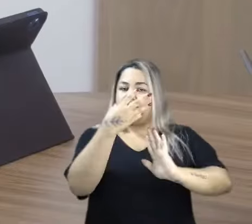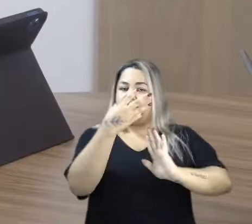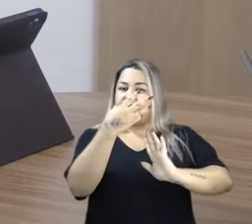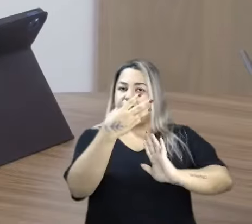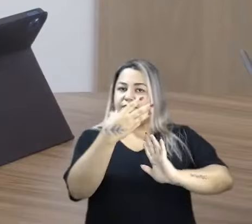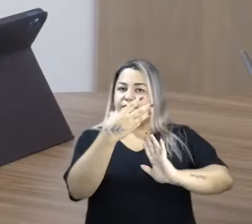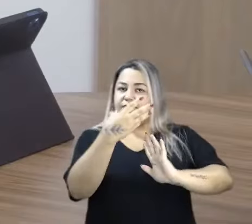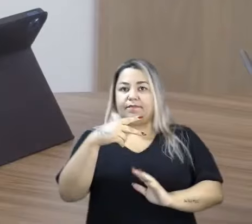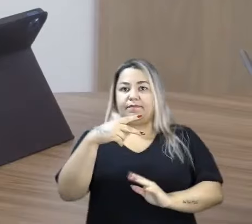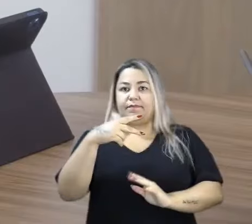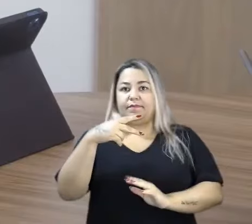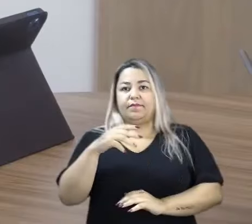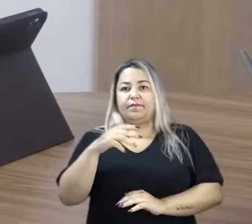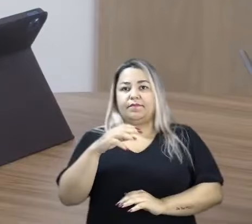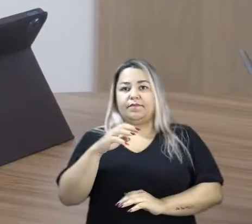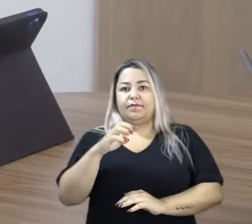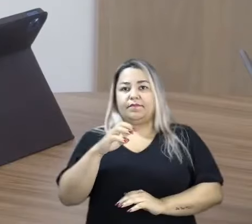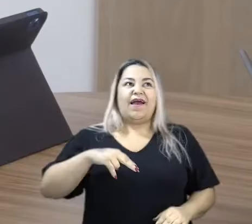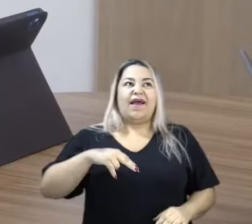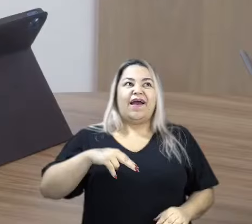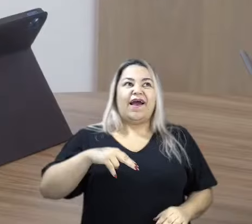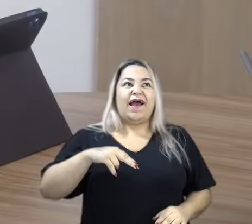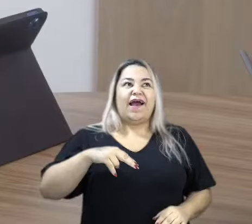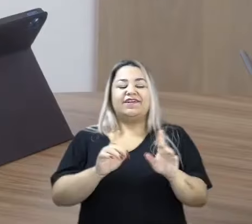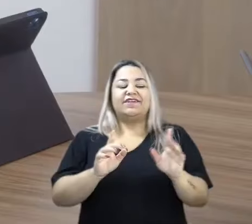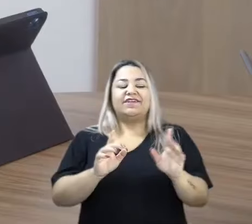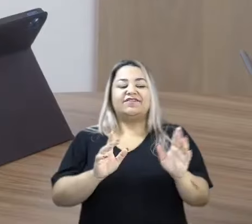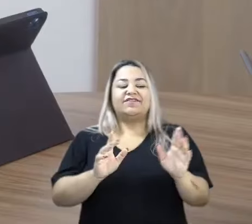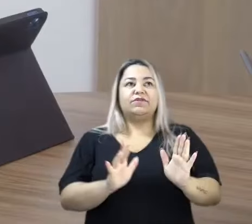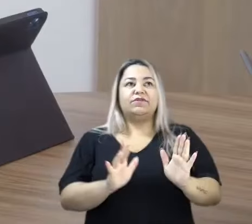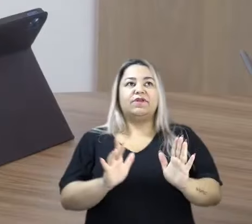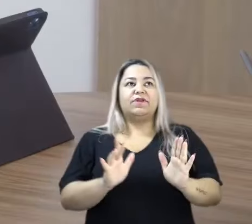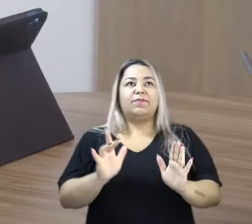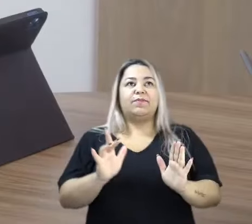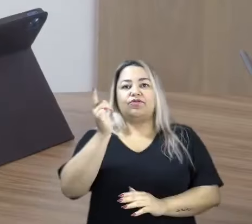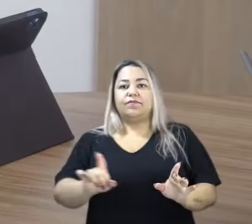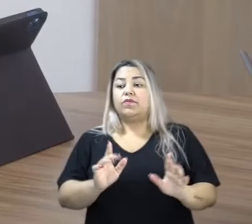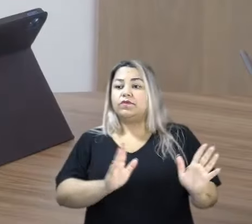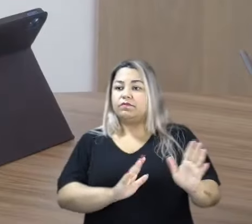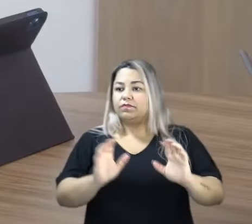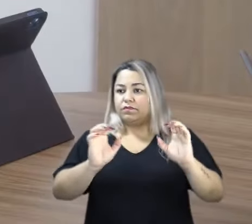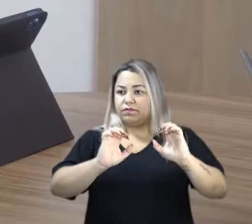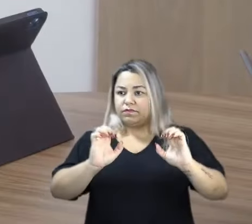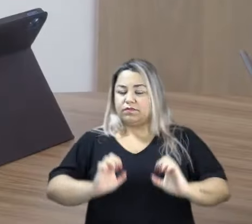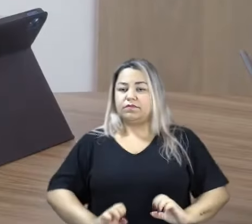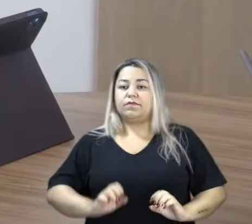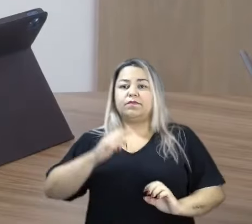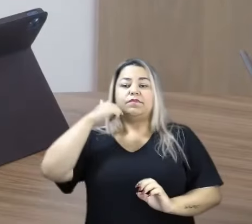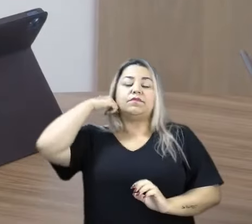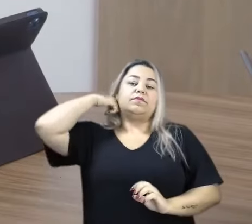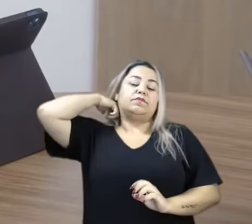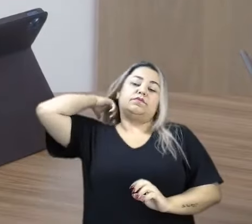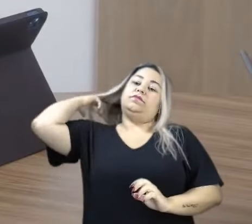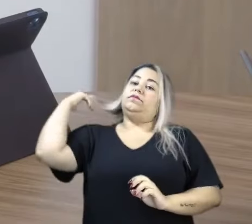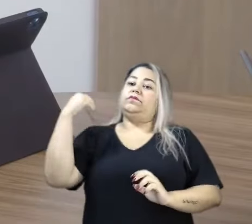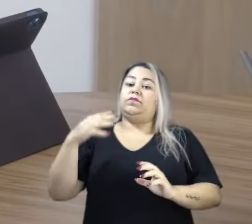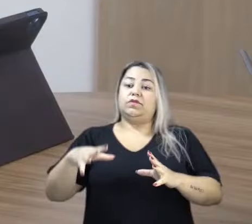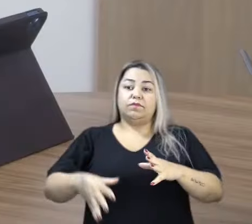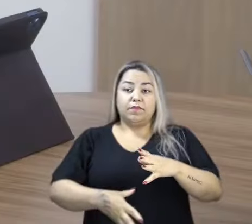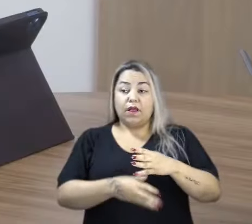PNGTAC. Perfeito. Né, que o PNGTAC já cuida do olhar mais sensível, né, da estruturação, né, trazendo